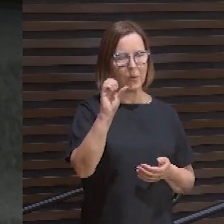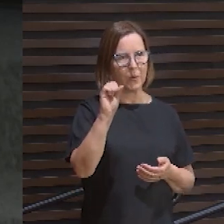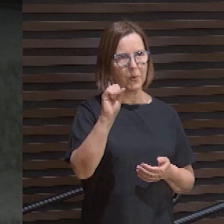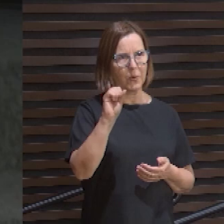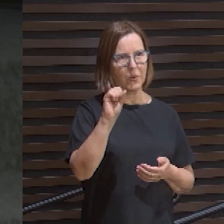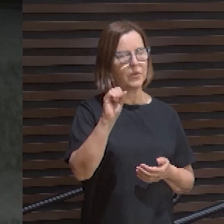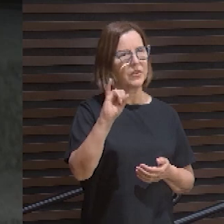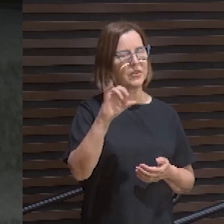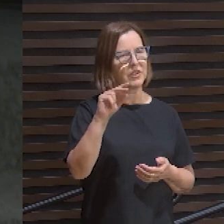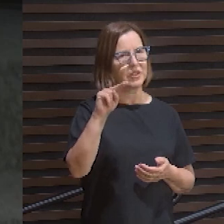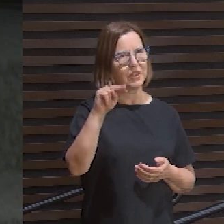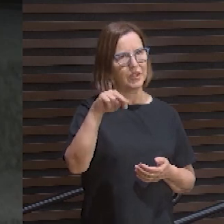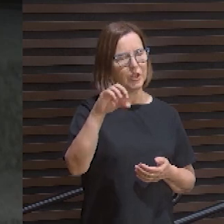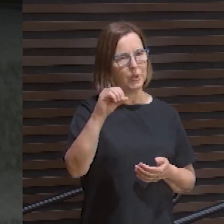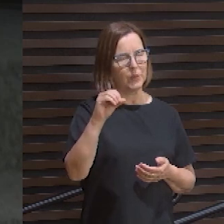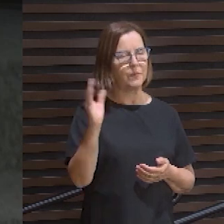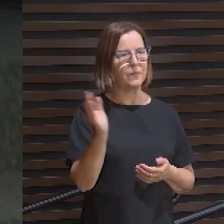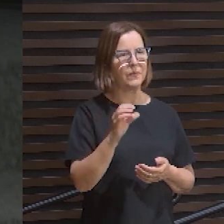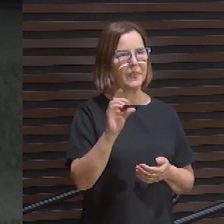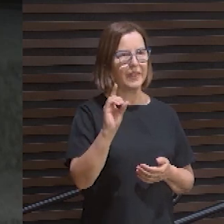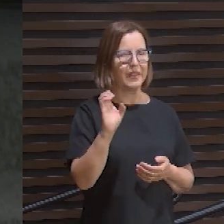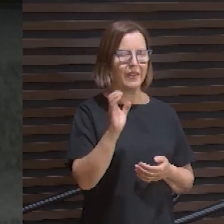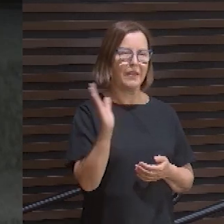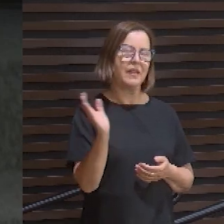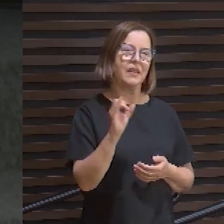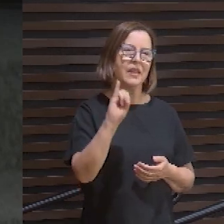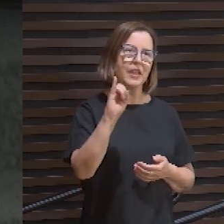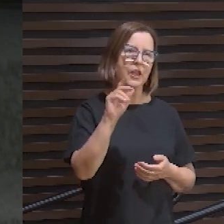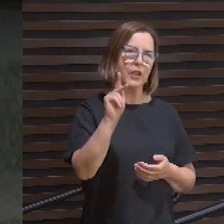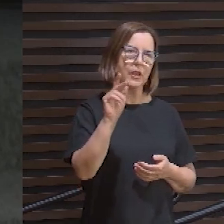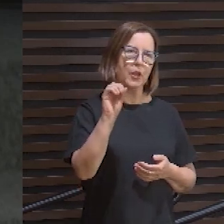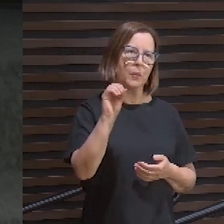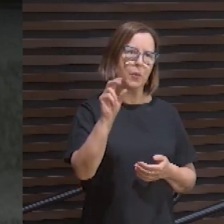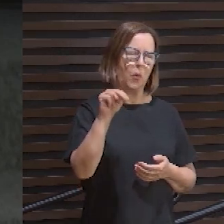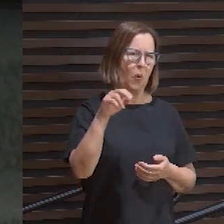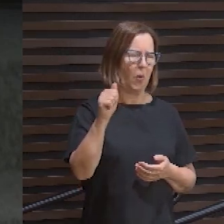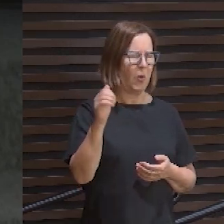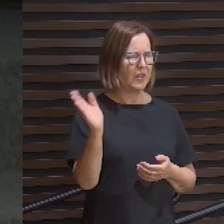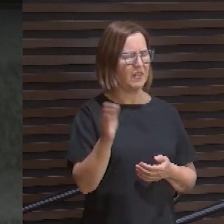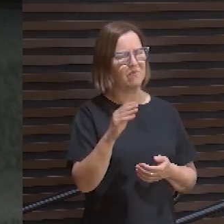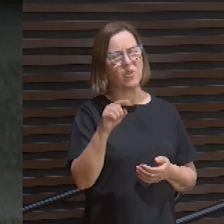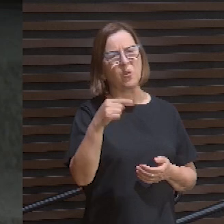Poitiers, esse cara que foi um músico, viu, pastor Érico?